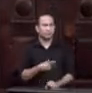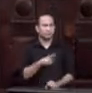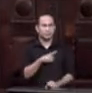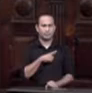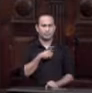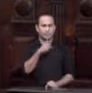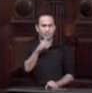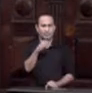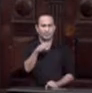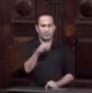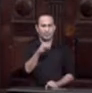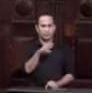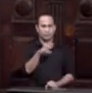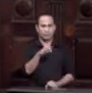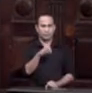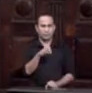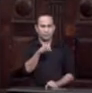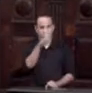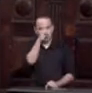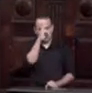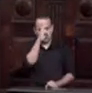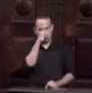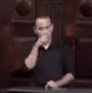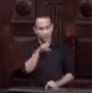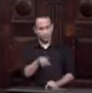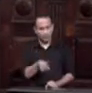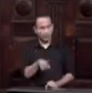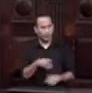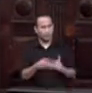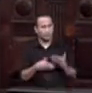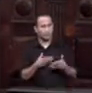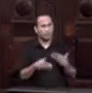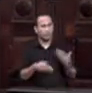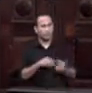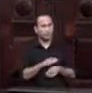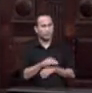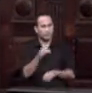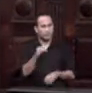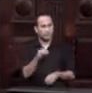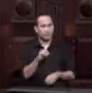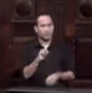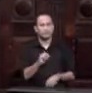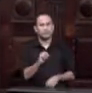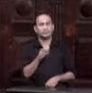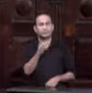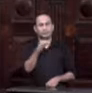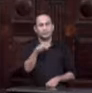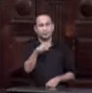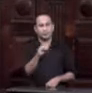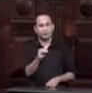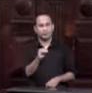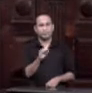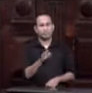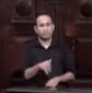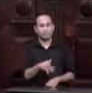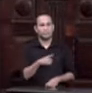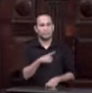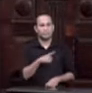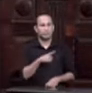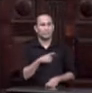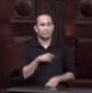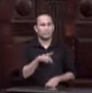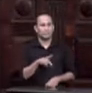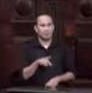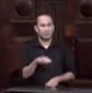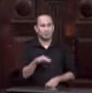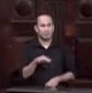Ernesto. Então a nossa emenda aqui é para preservar deste teto, deste suposto teto, já aqui apelidado de pé